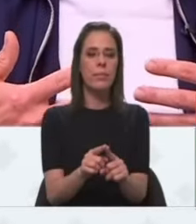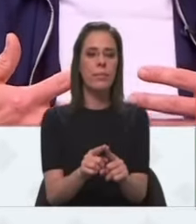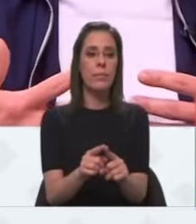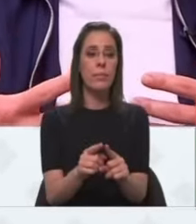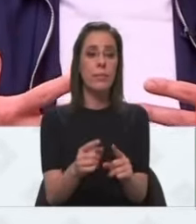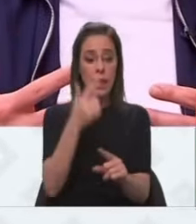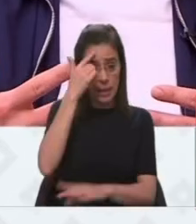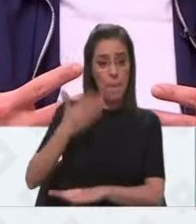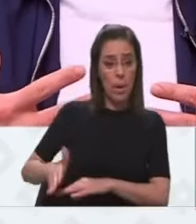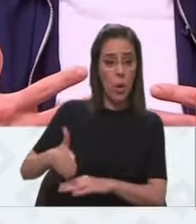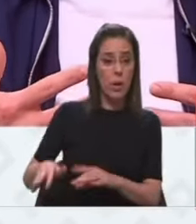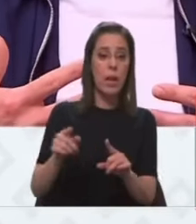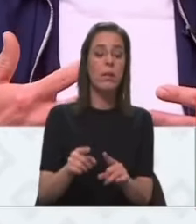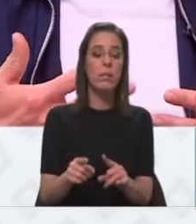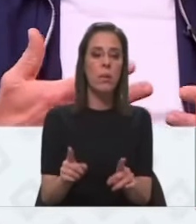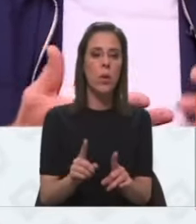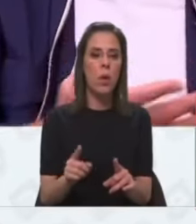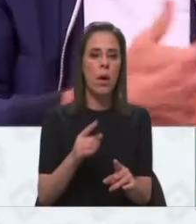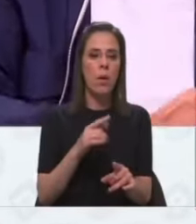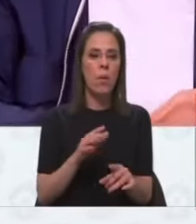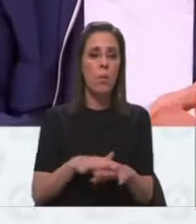que pensem no... Se tiverem algum tipo de preconceito em relação à cena, que não seja contaminada pelos atores. Uhum.